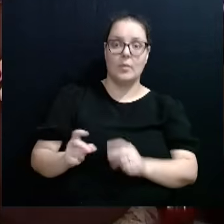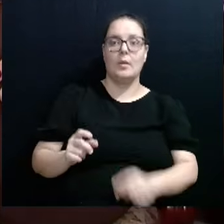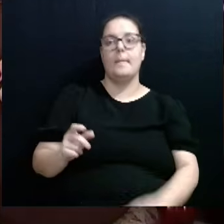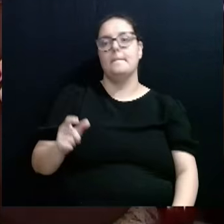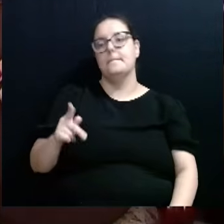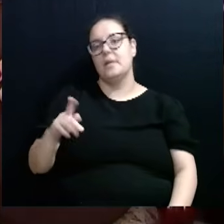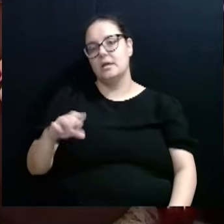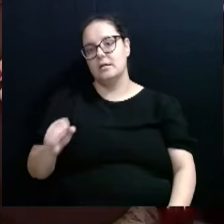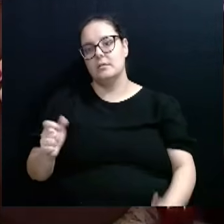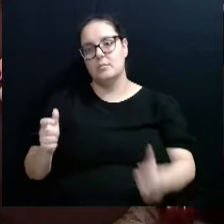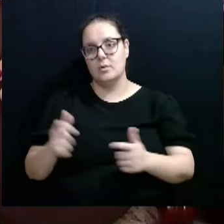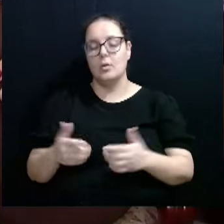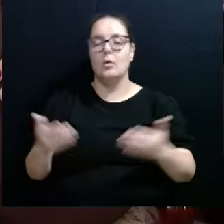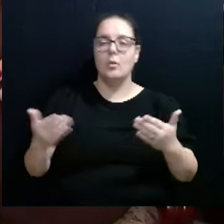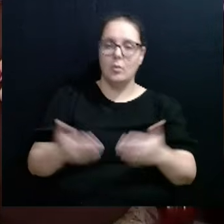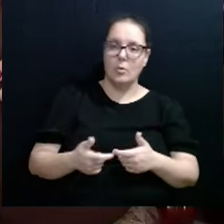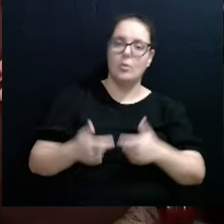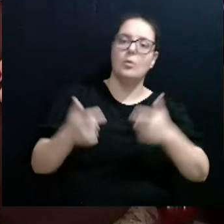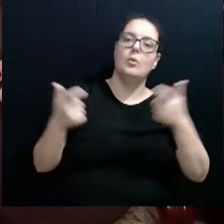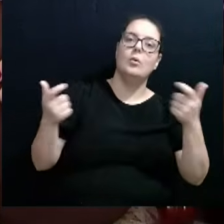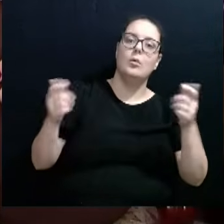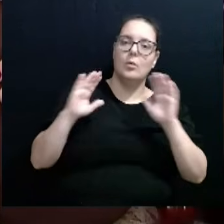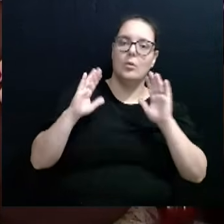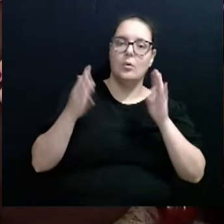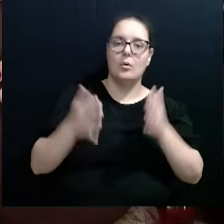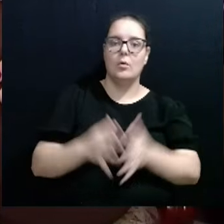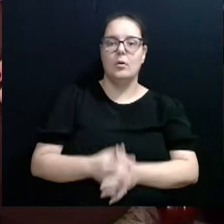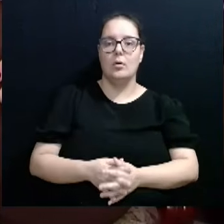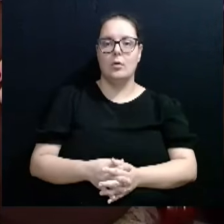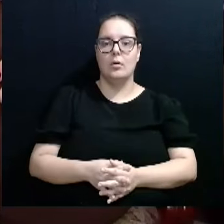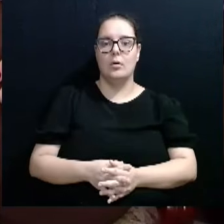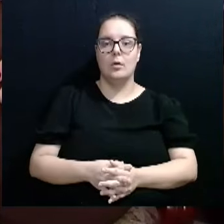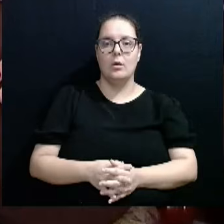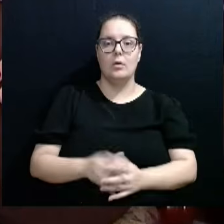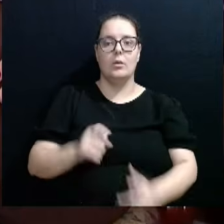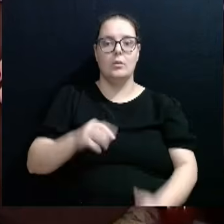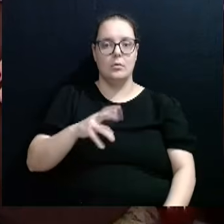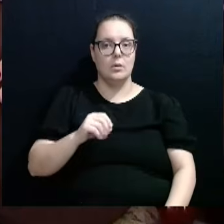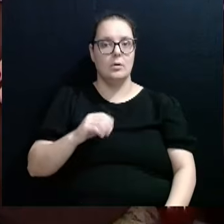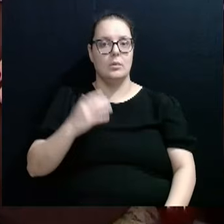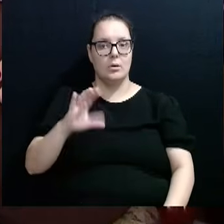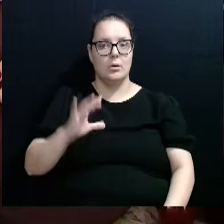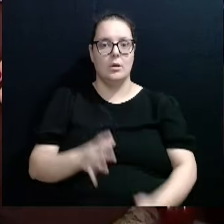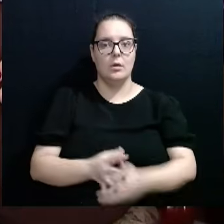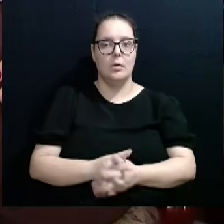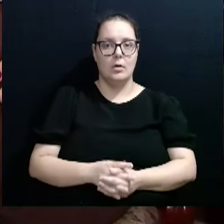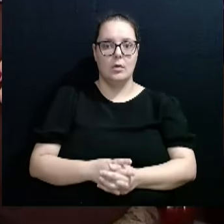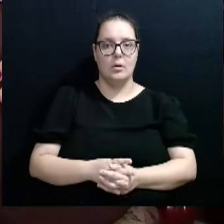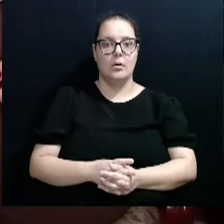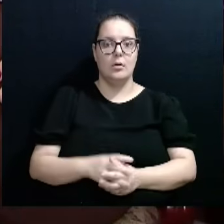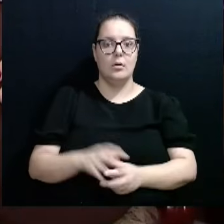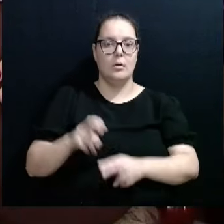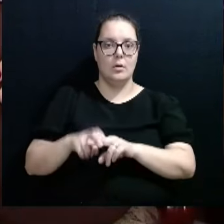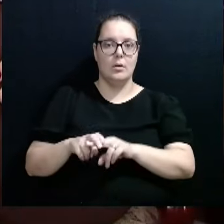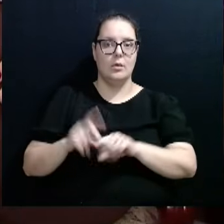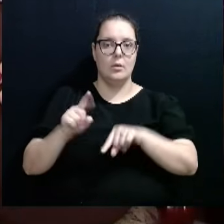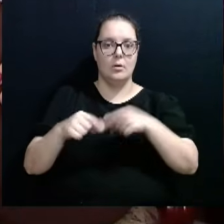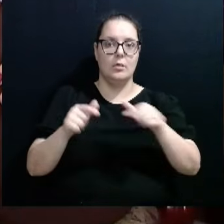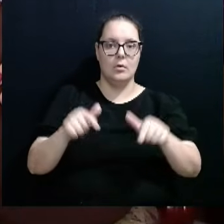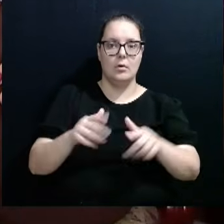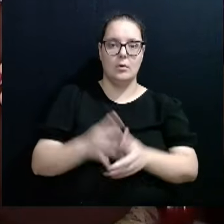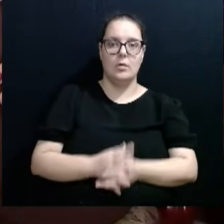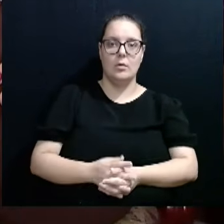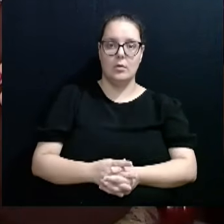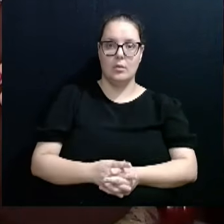o nosso grande forte... Olha esse cantinho que a gente tá aqui, você colocou. Só que a cadeira tava num outro ambiente, aqui do outro lado, que é uma